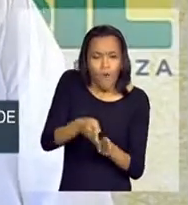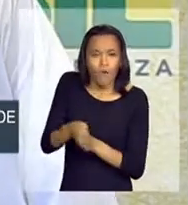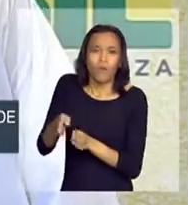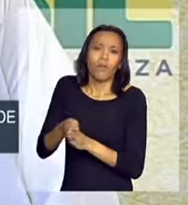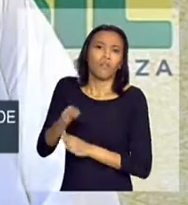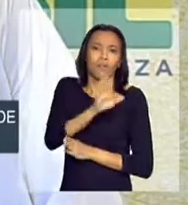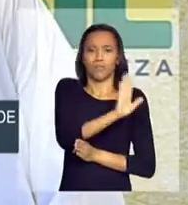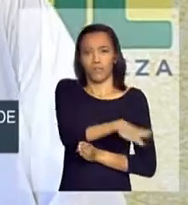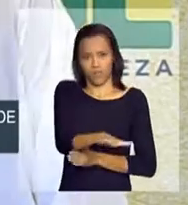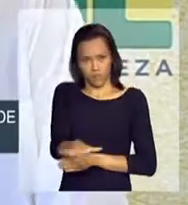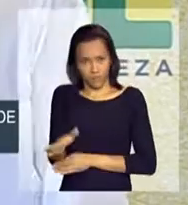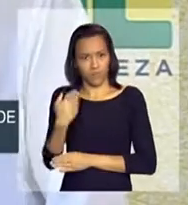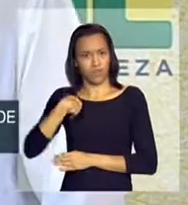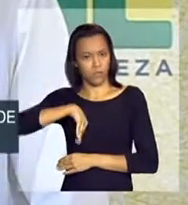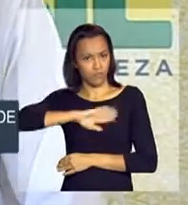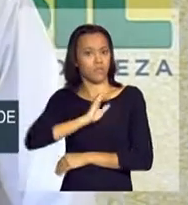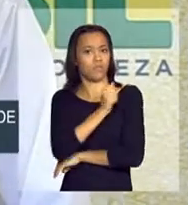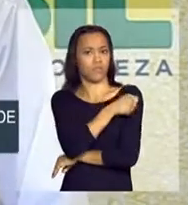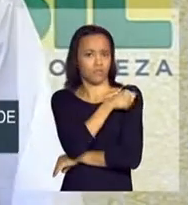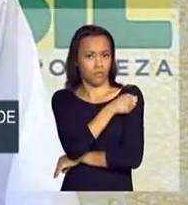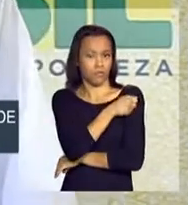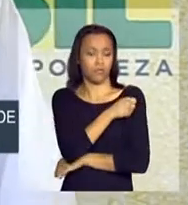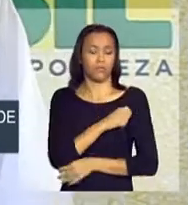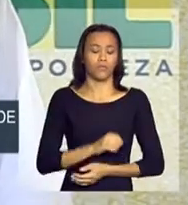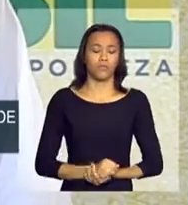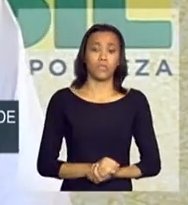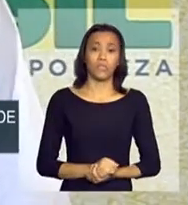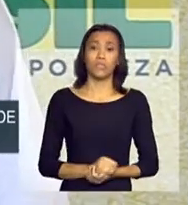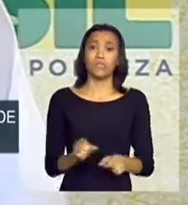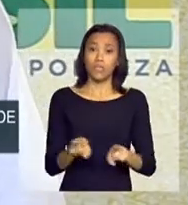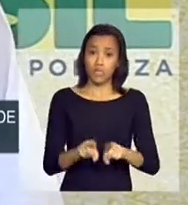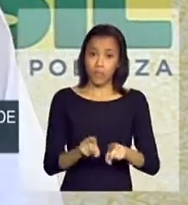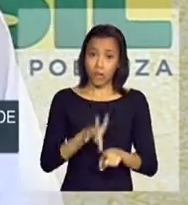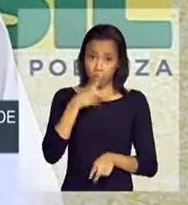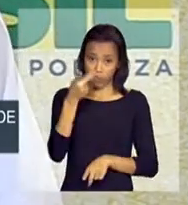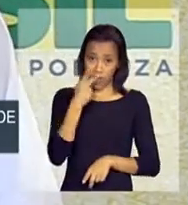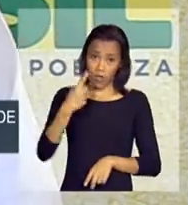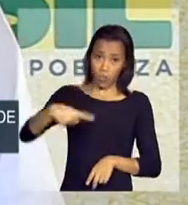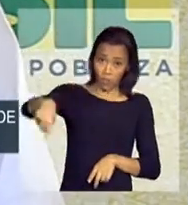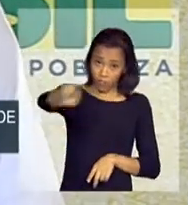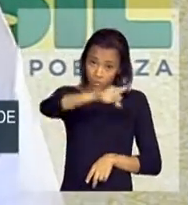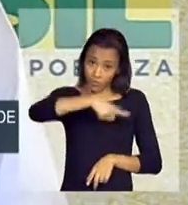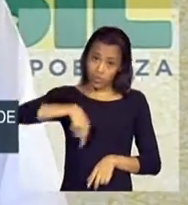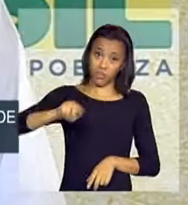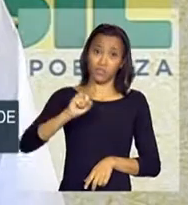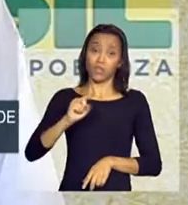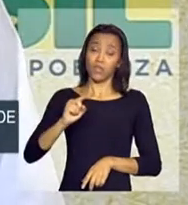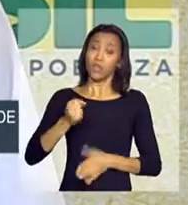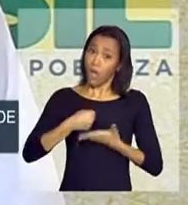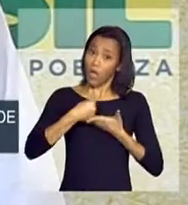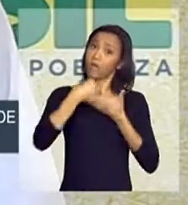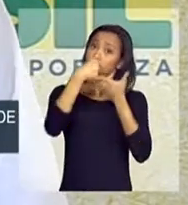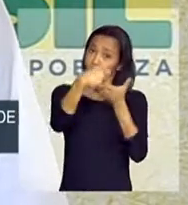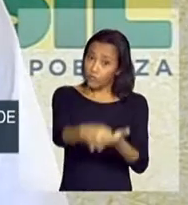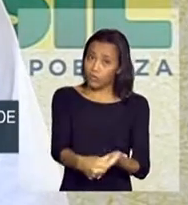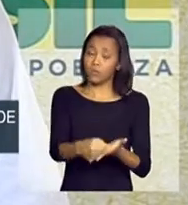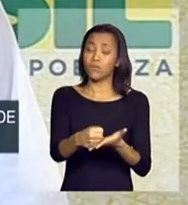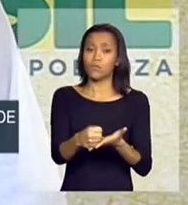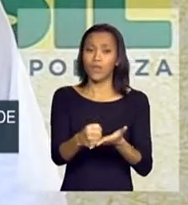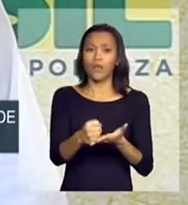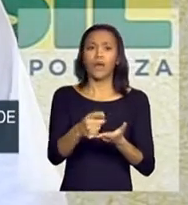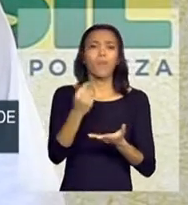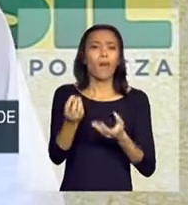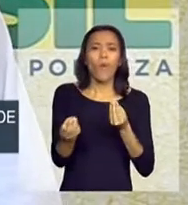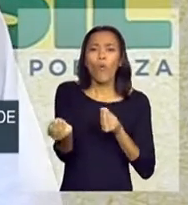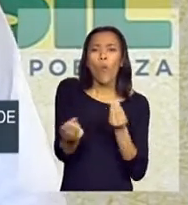com nossos alunos e dizer para vocês que isso ajuda muito também para montar as